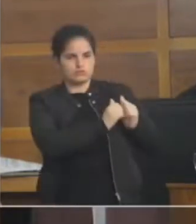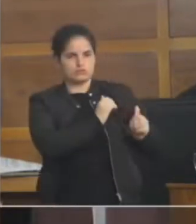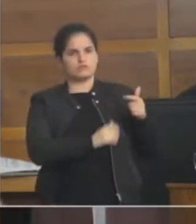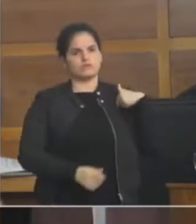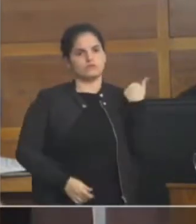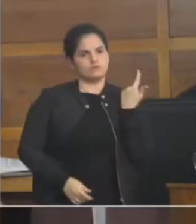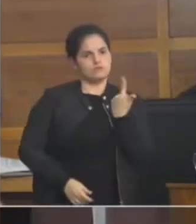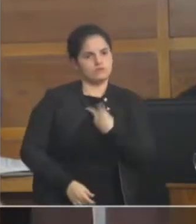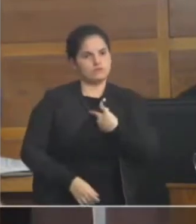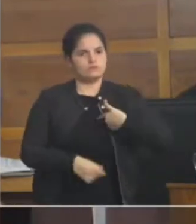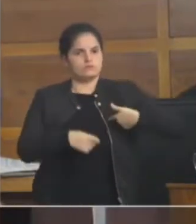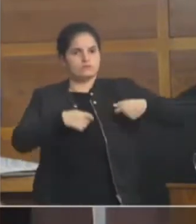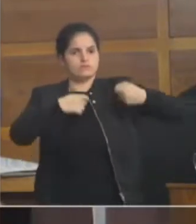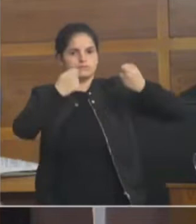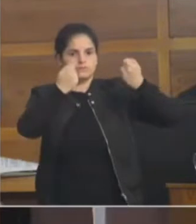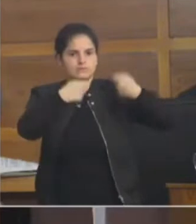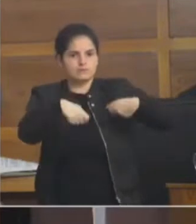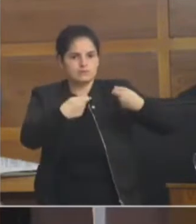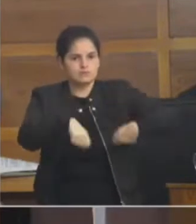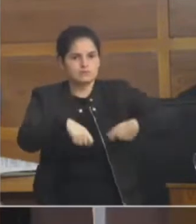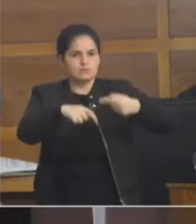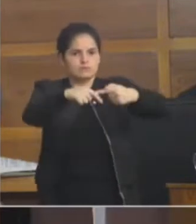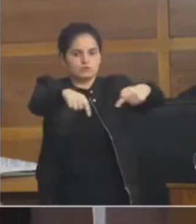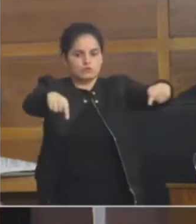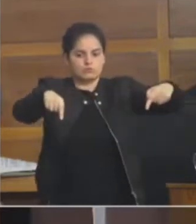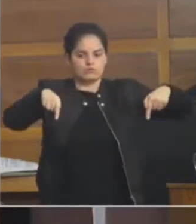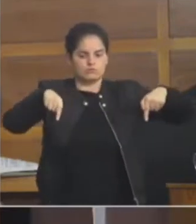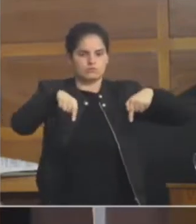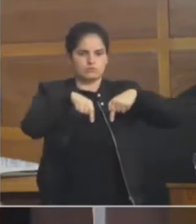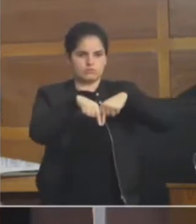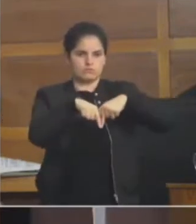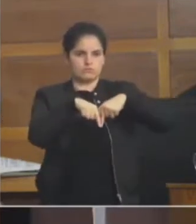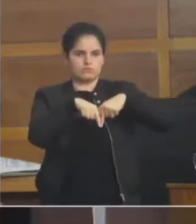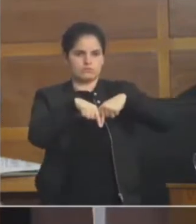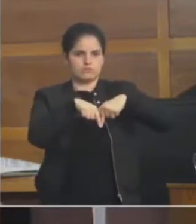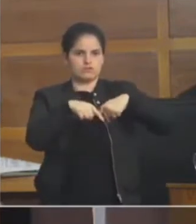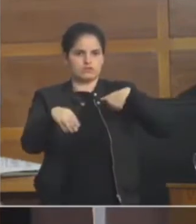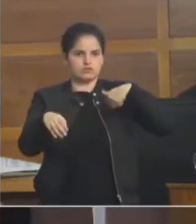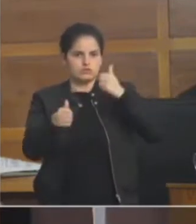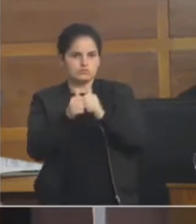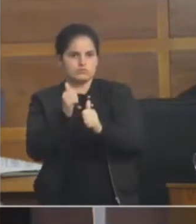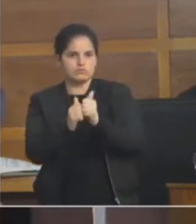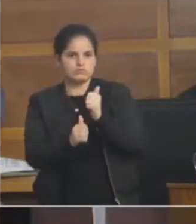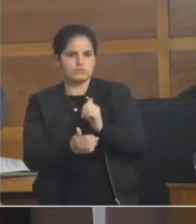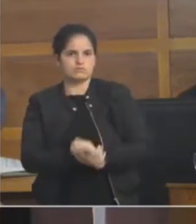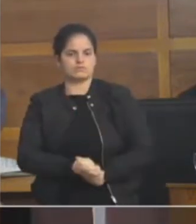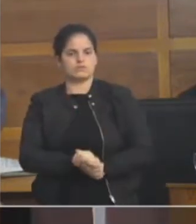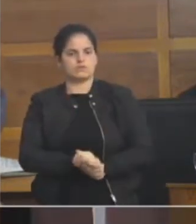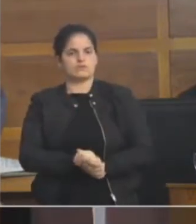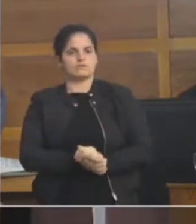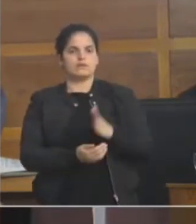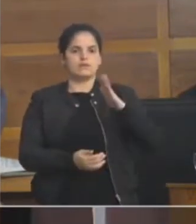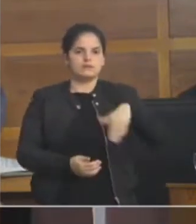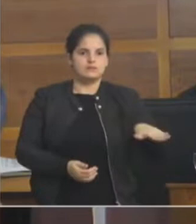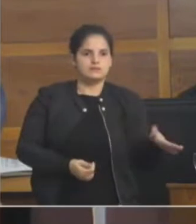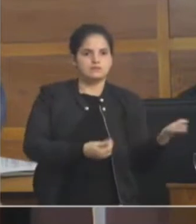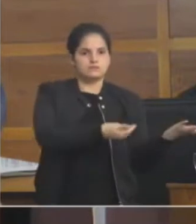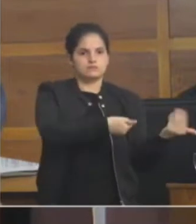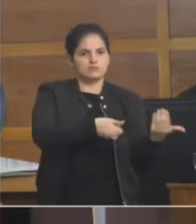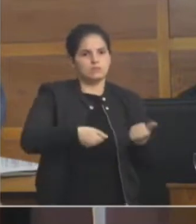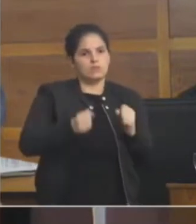precisamos de um Ginásio Poliesportivo para que nossas crianças adolescentes